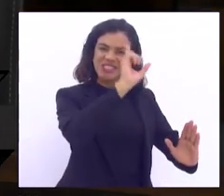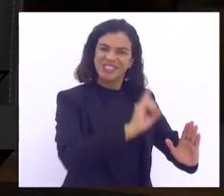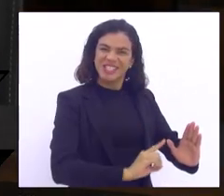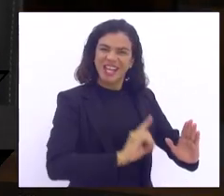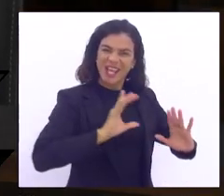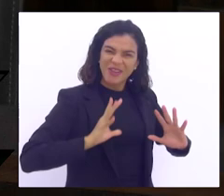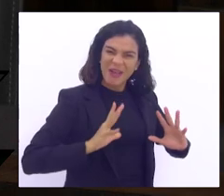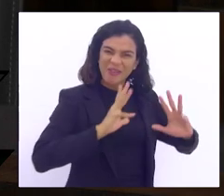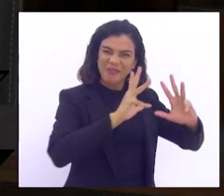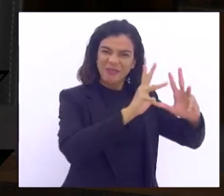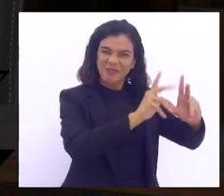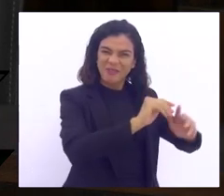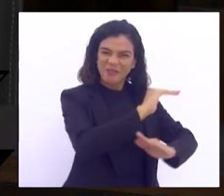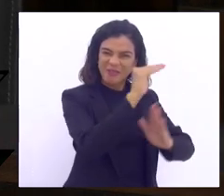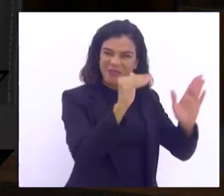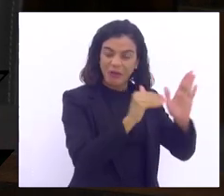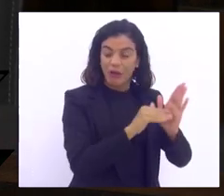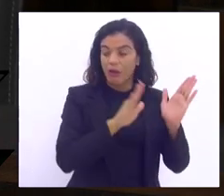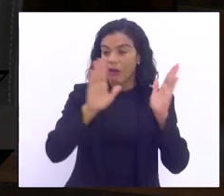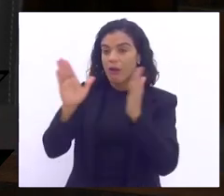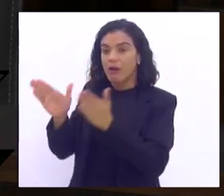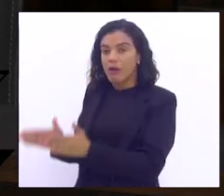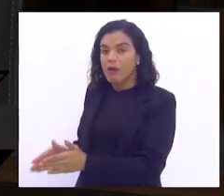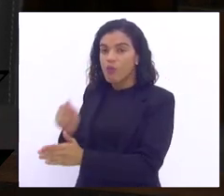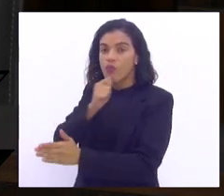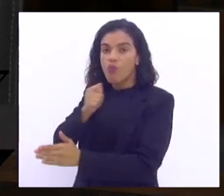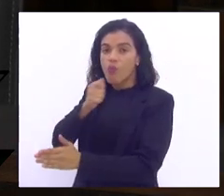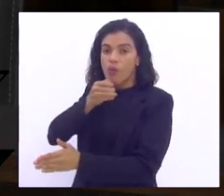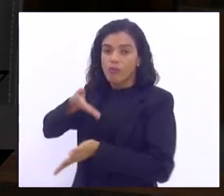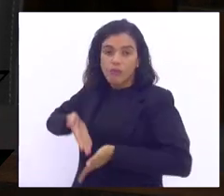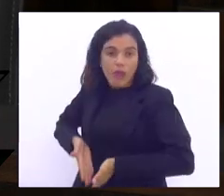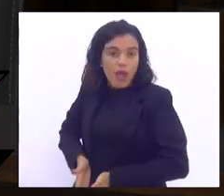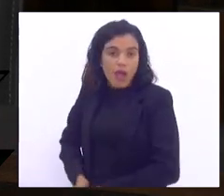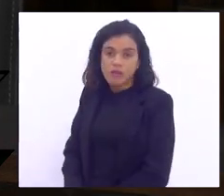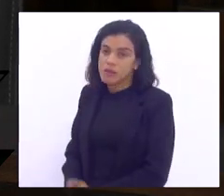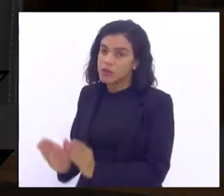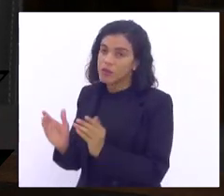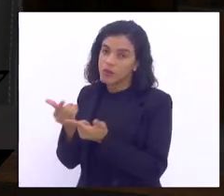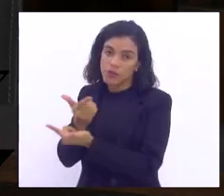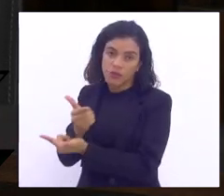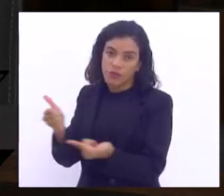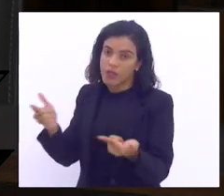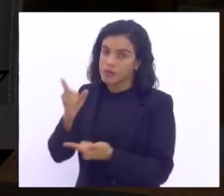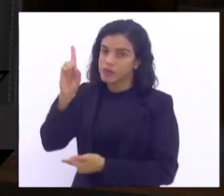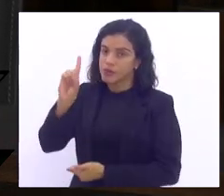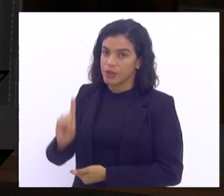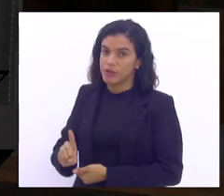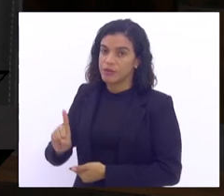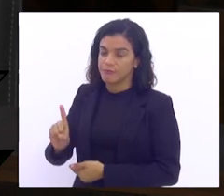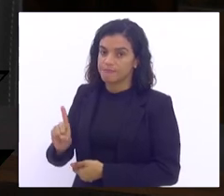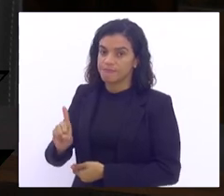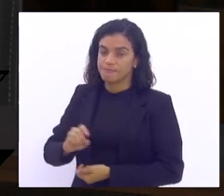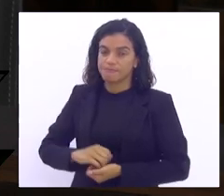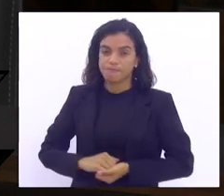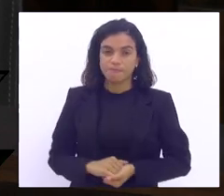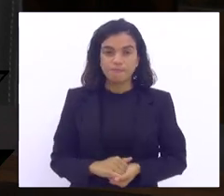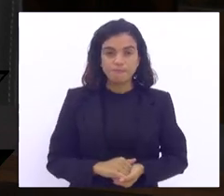direitos, e do outro lado, os não nascidos, que não têm nenhum direito.